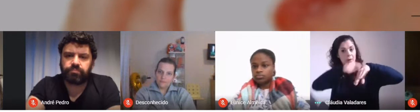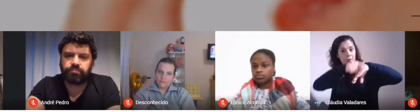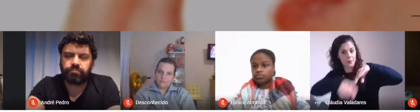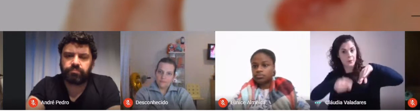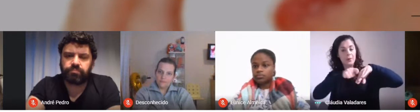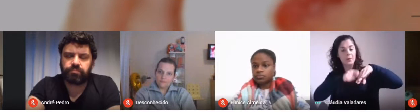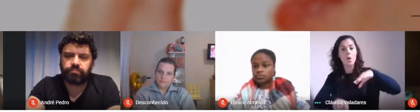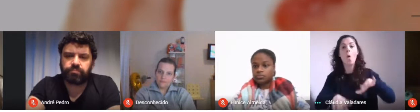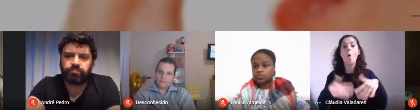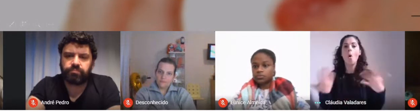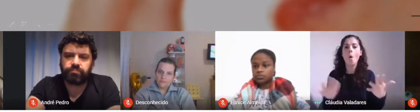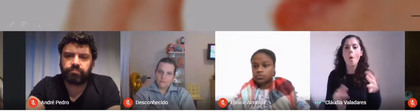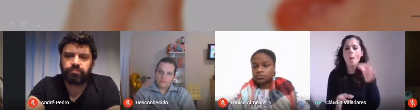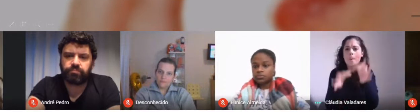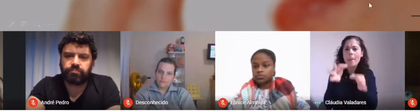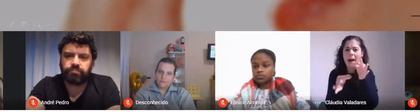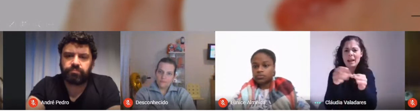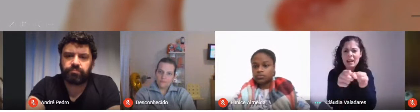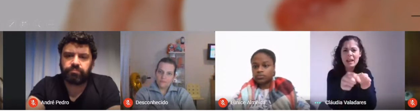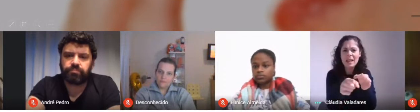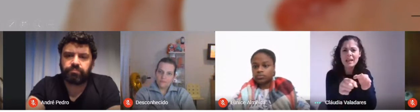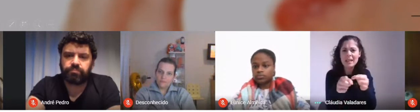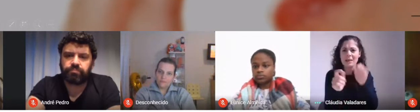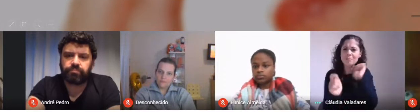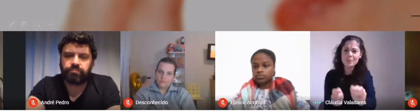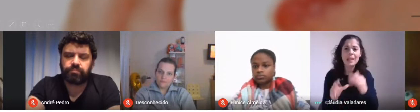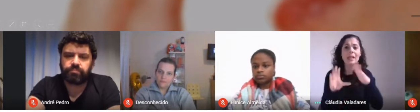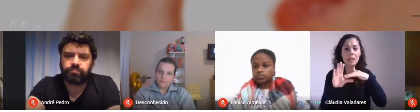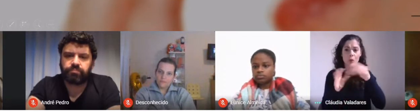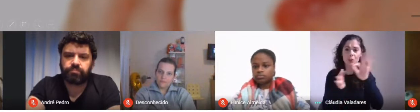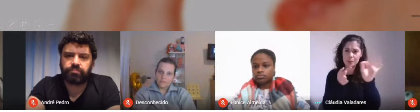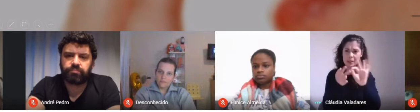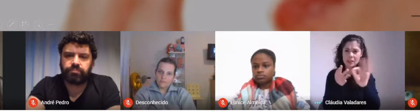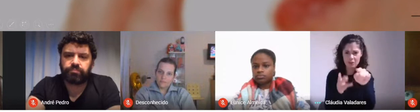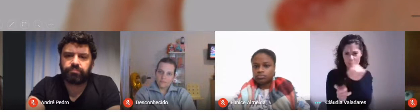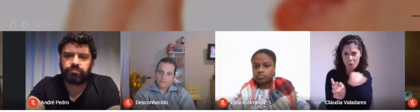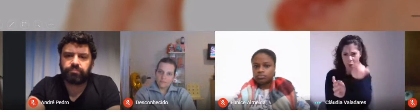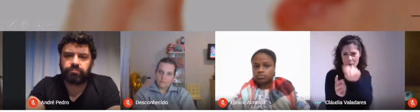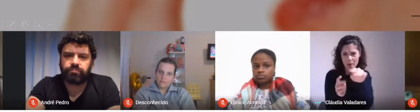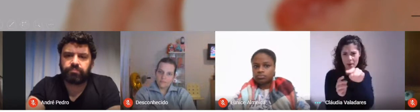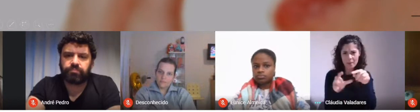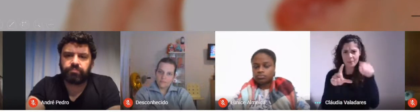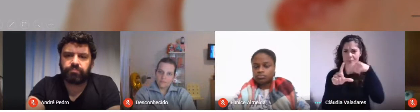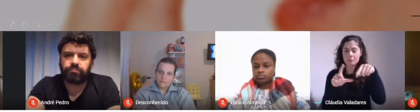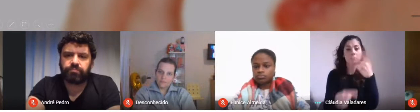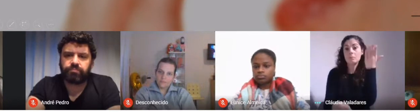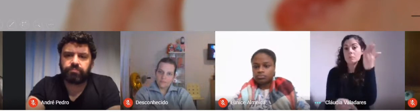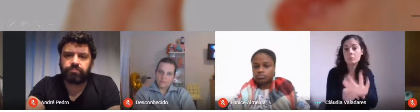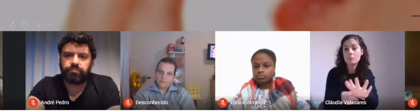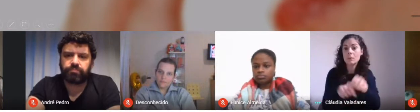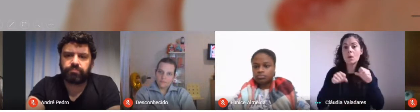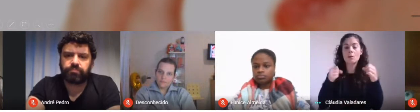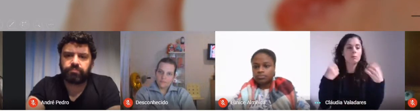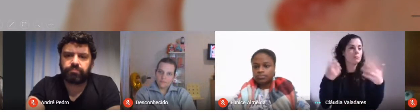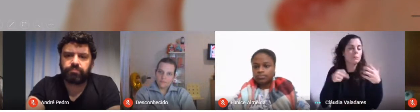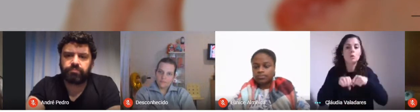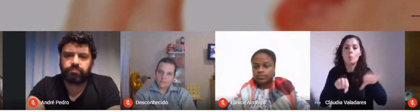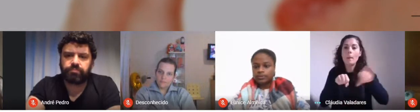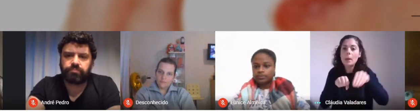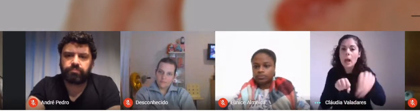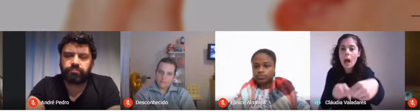então com este raspador lingual que está aqui, que se pode encontrar, por exemplo, nos supermercados ou nas